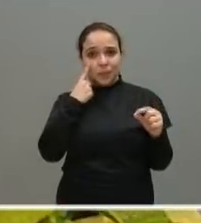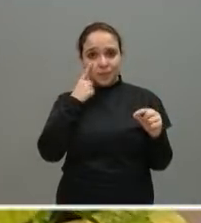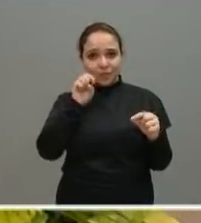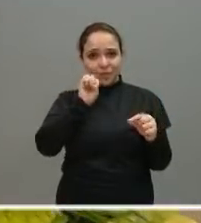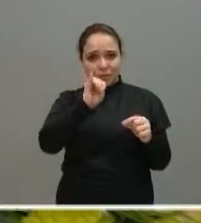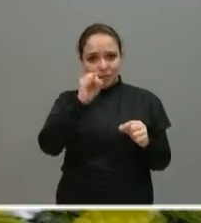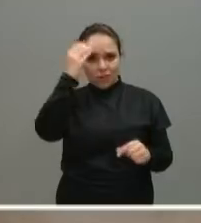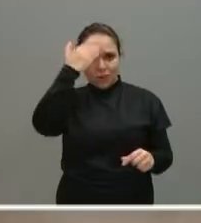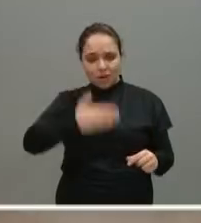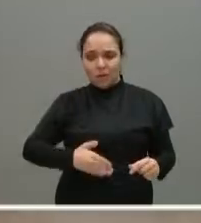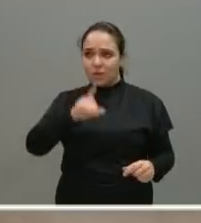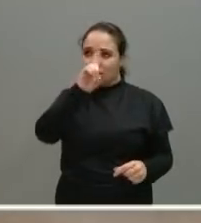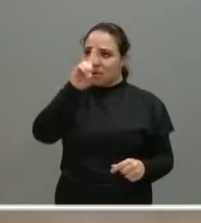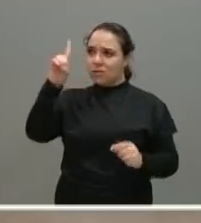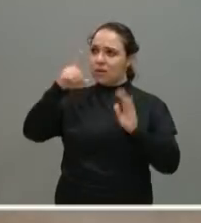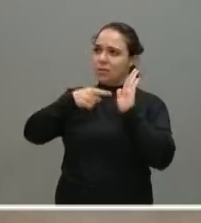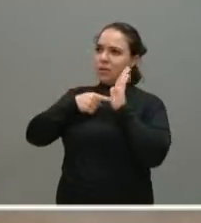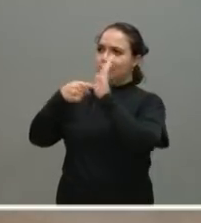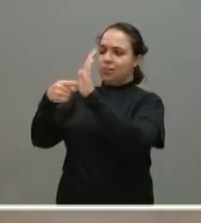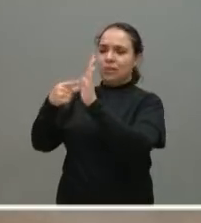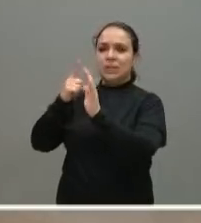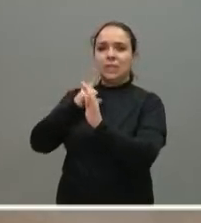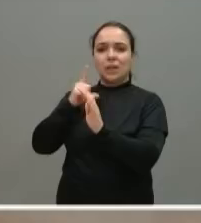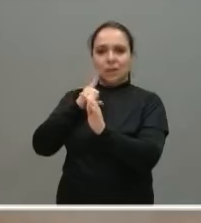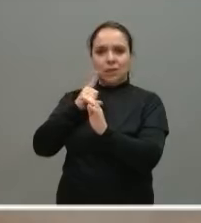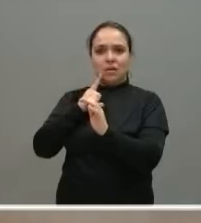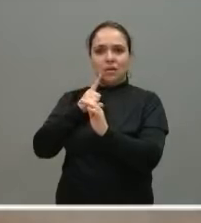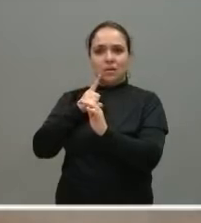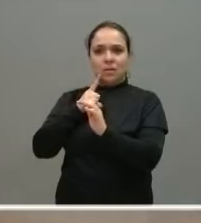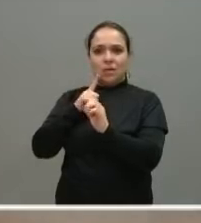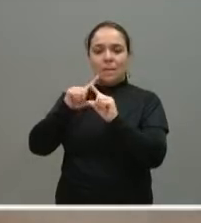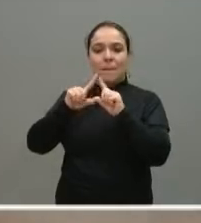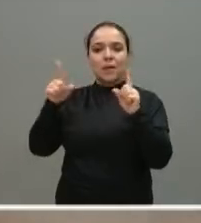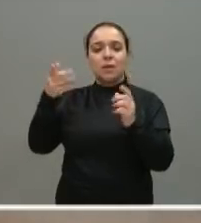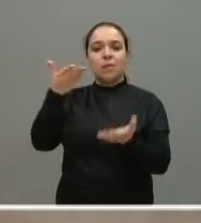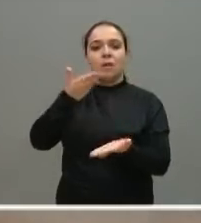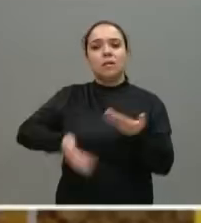de Deus para arrancar dele algo,